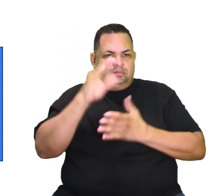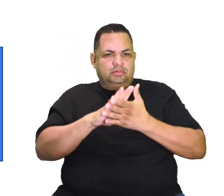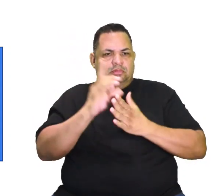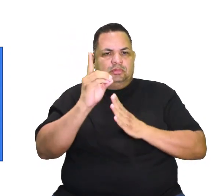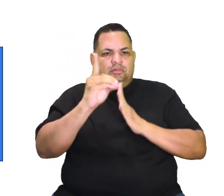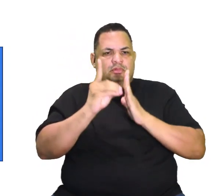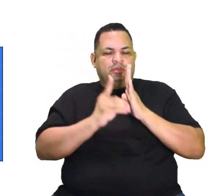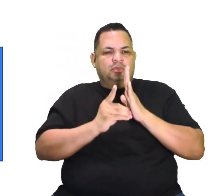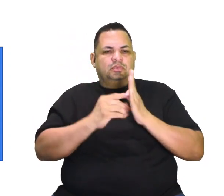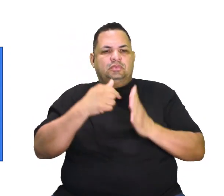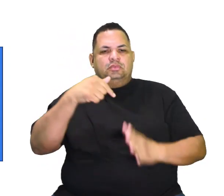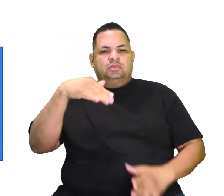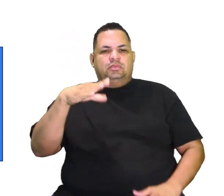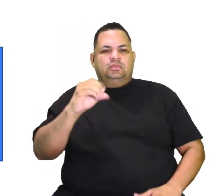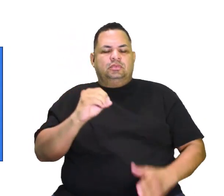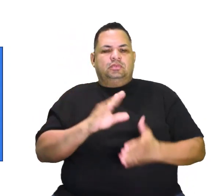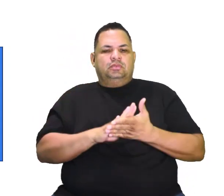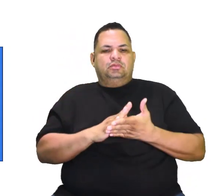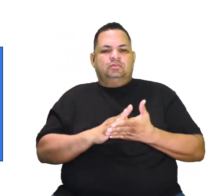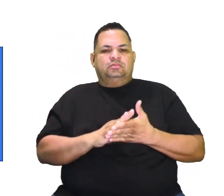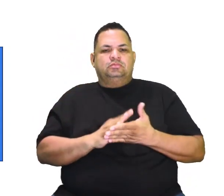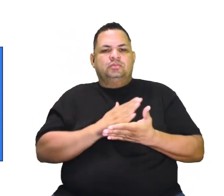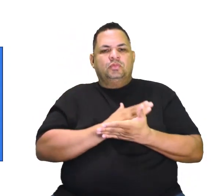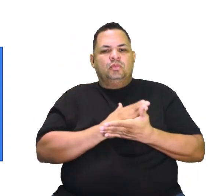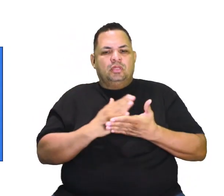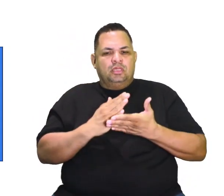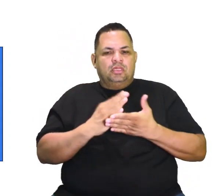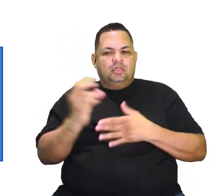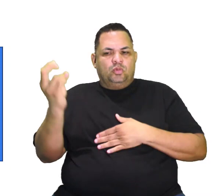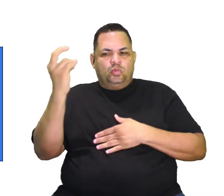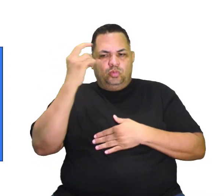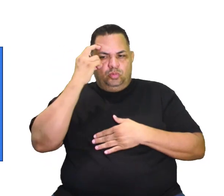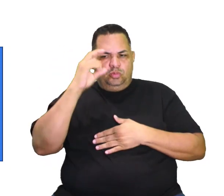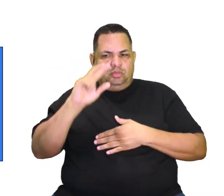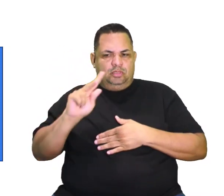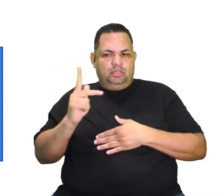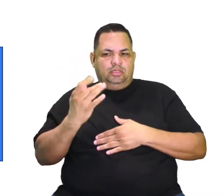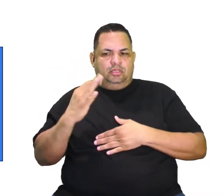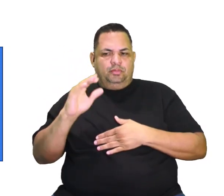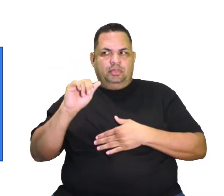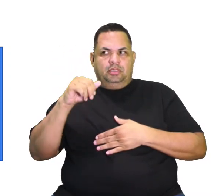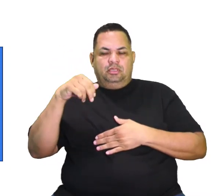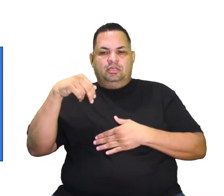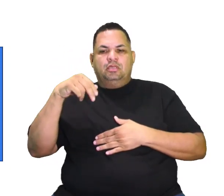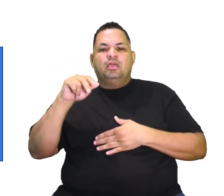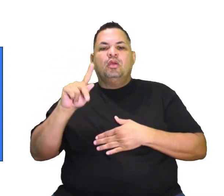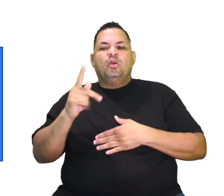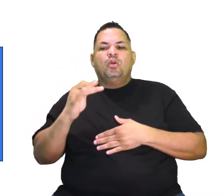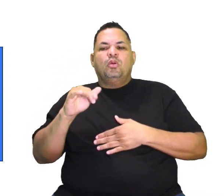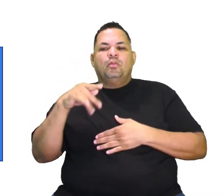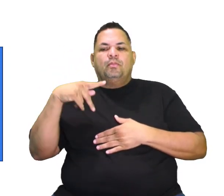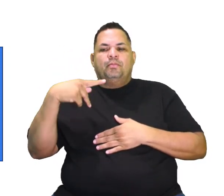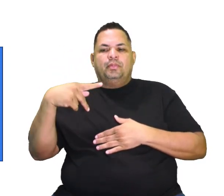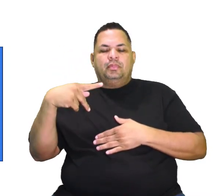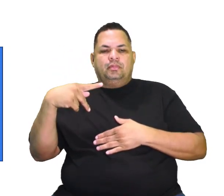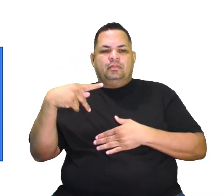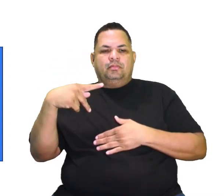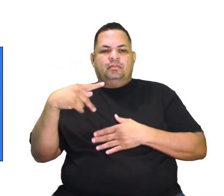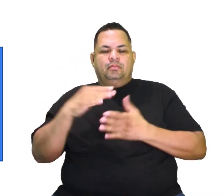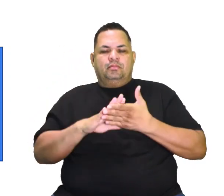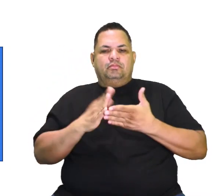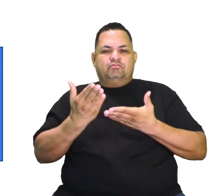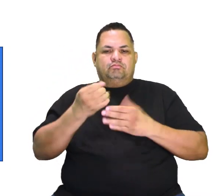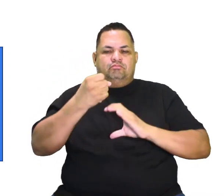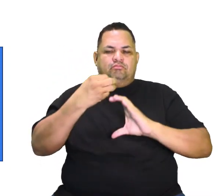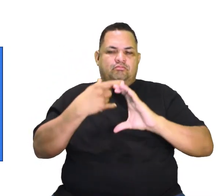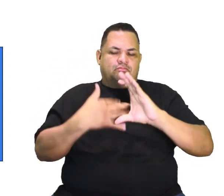Então, o grafite faz parte da cultura hip-hop, né, daqueles grupos de danças, no estilo